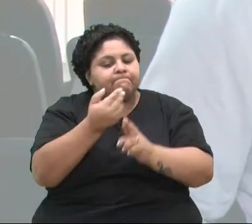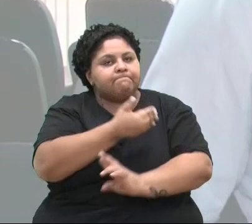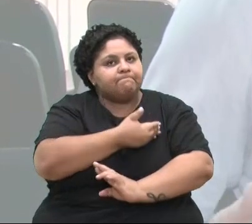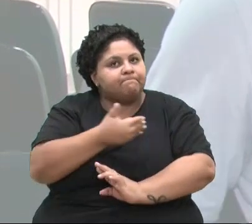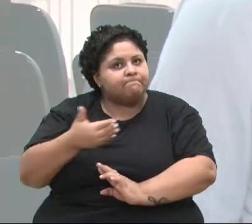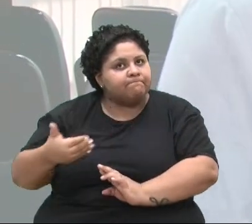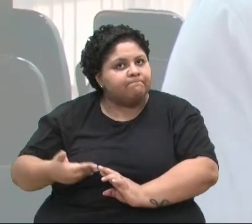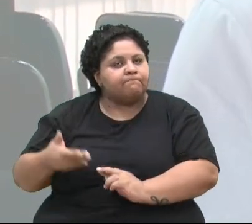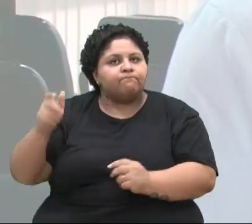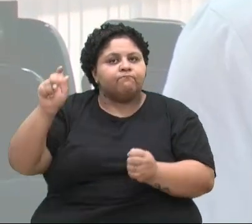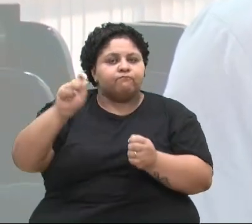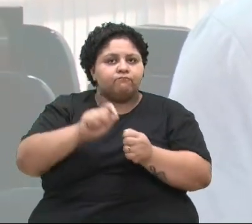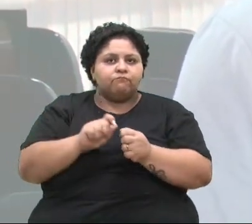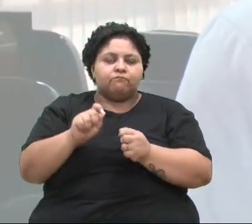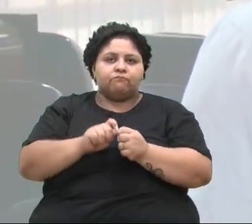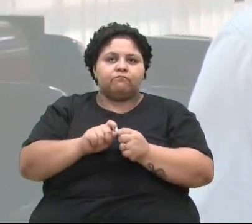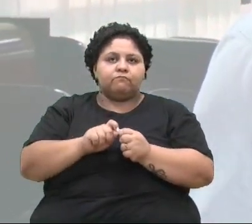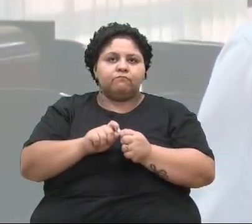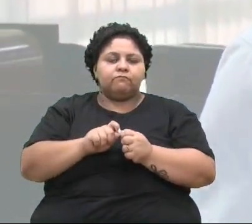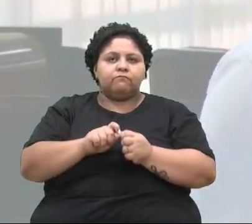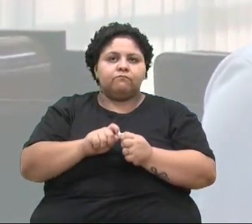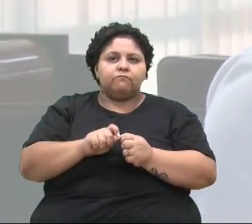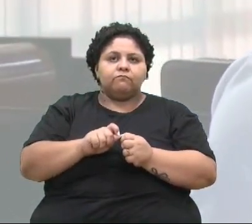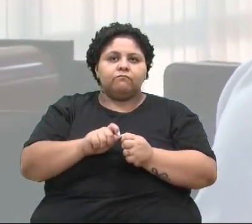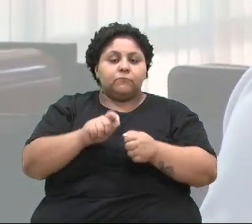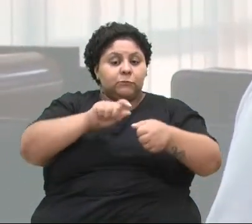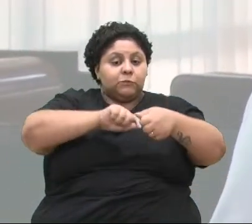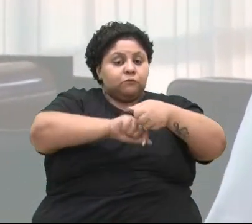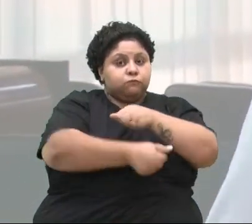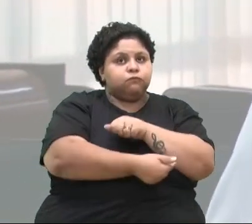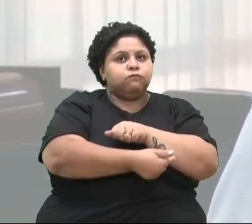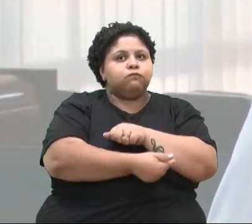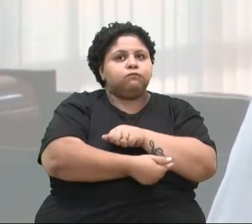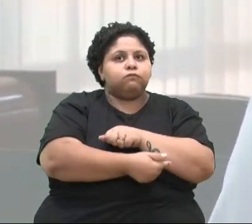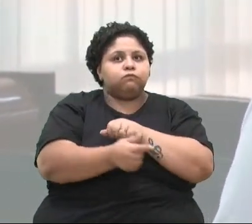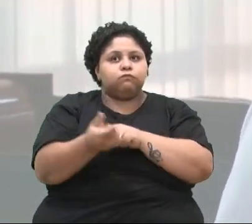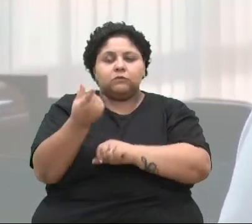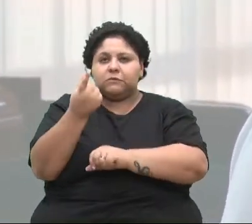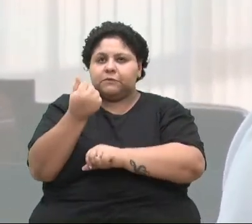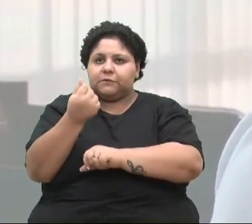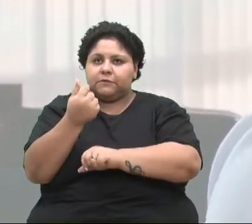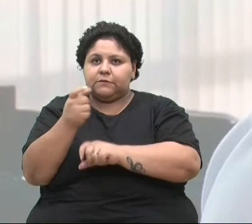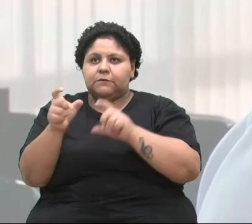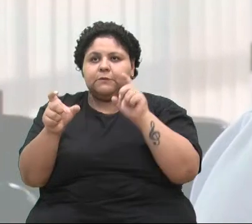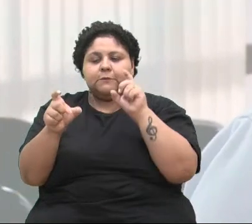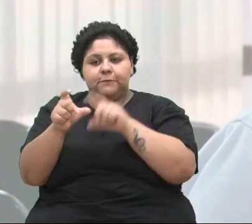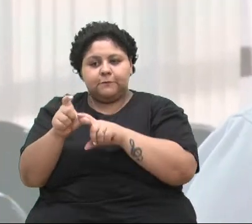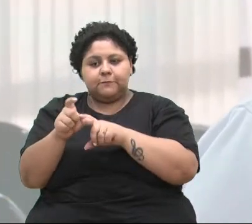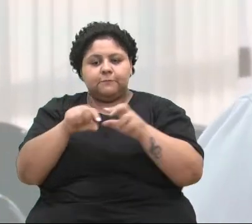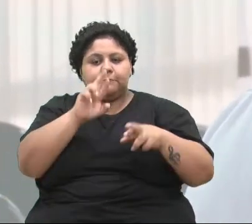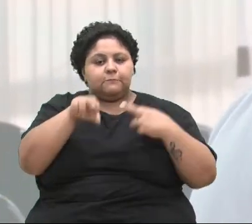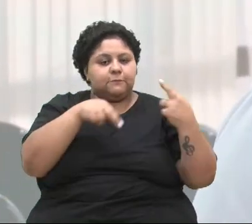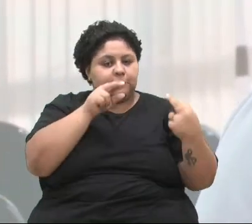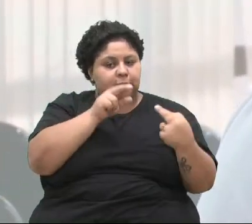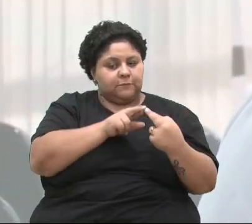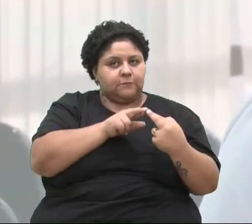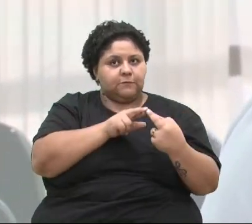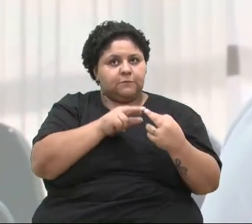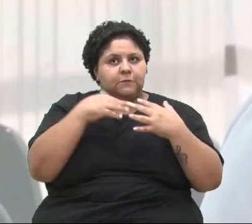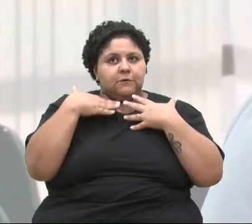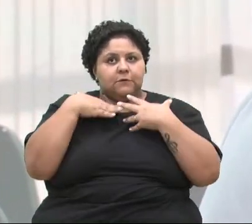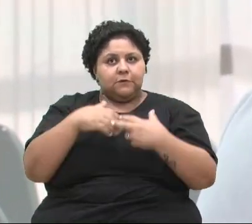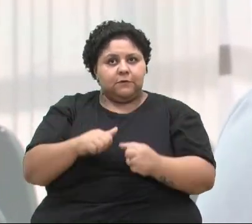se presta contas dos investimentos, da receita e despesas relacionadas à Secretaria Municipal de